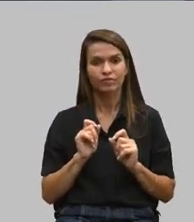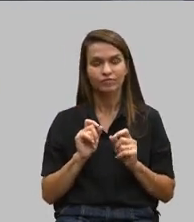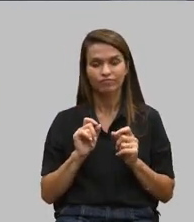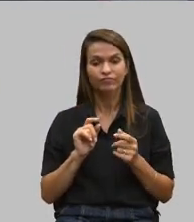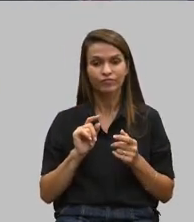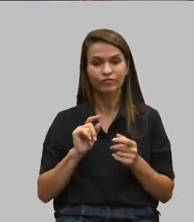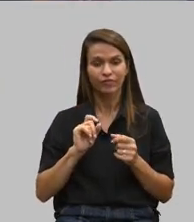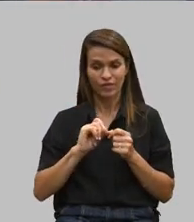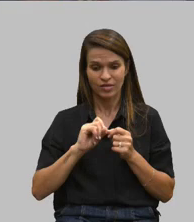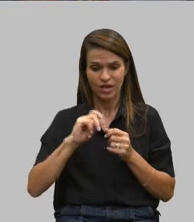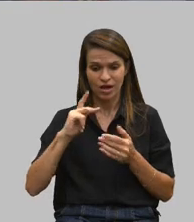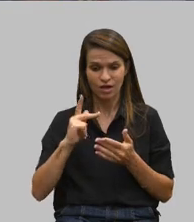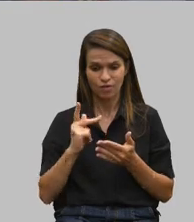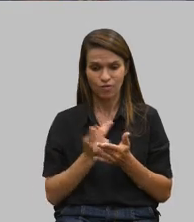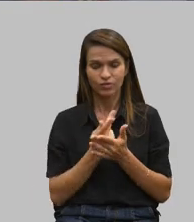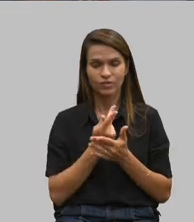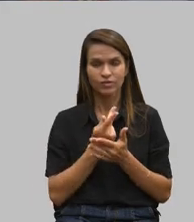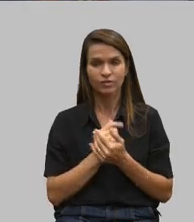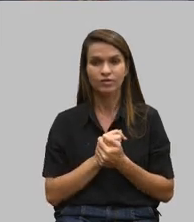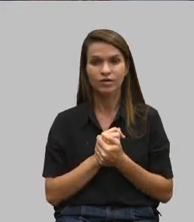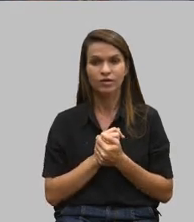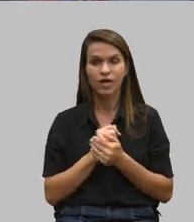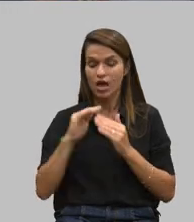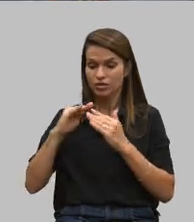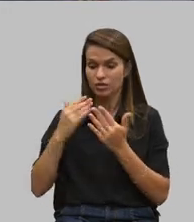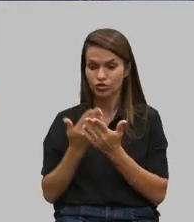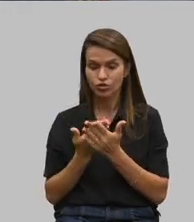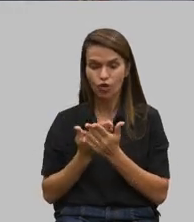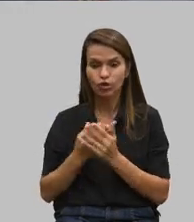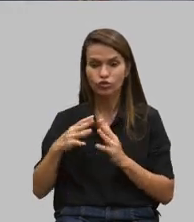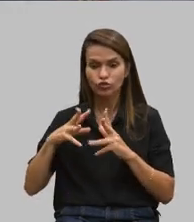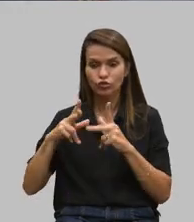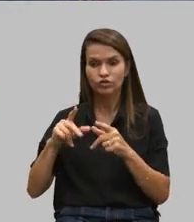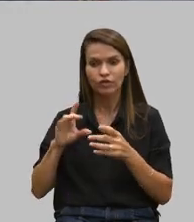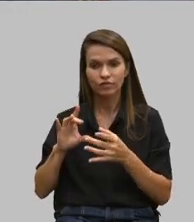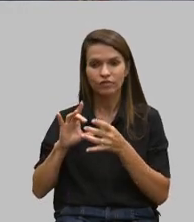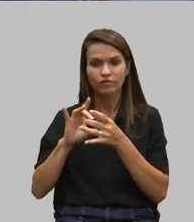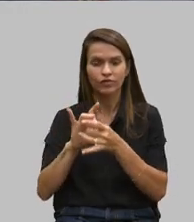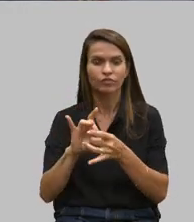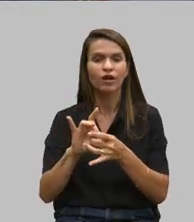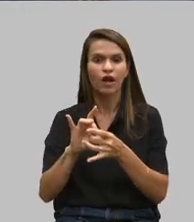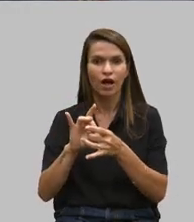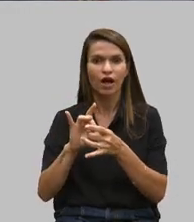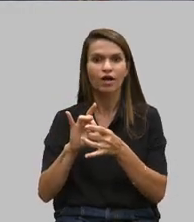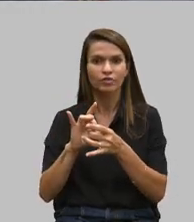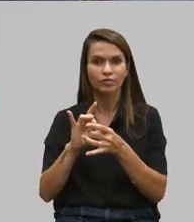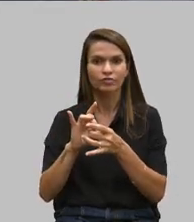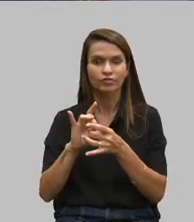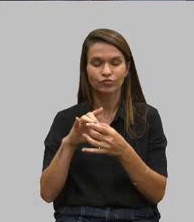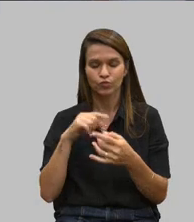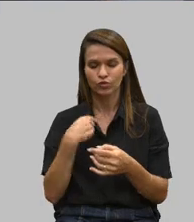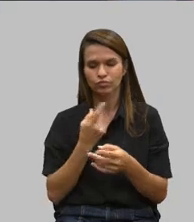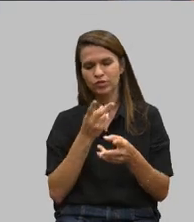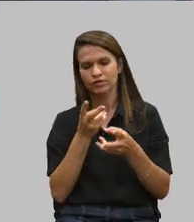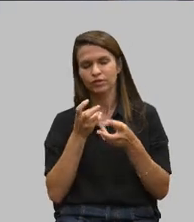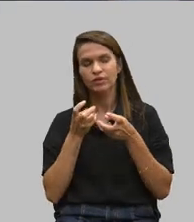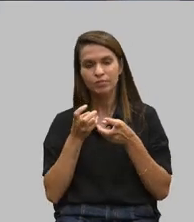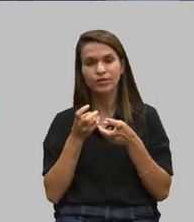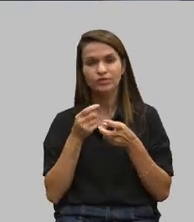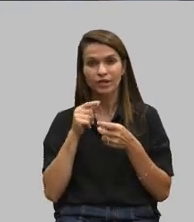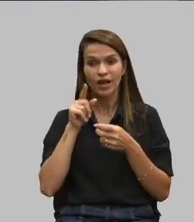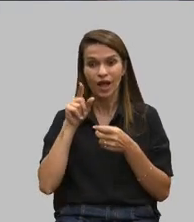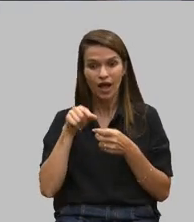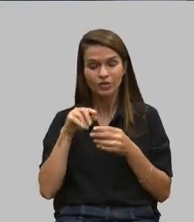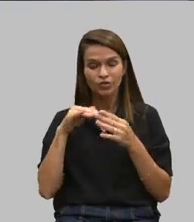a escola já avisando a todos que estão vinculados ao dia a dia da escola a escola ao nosso ver ela é